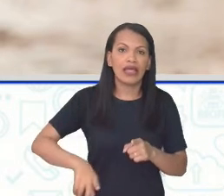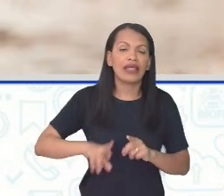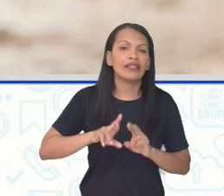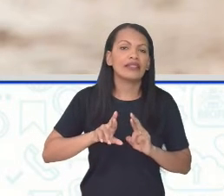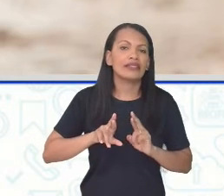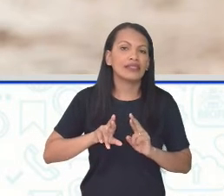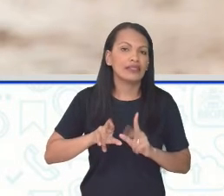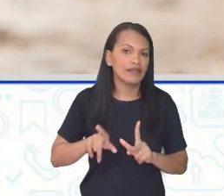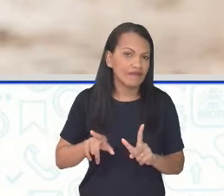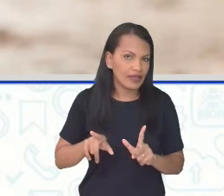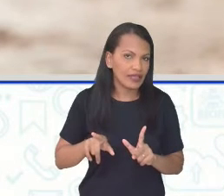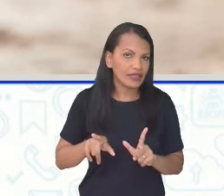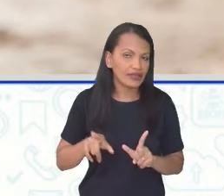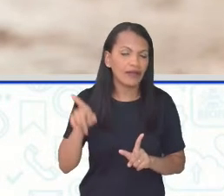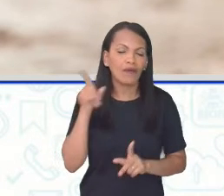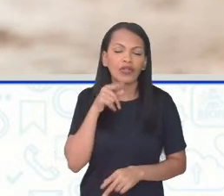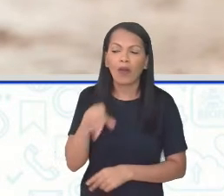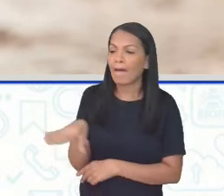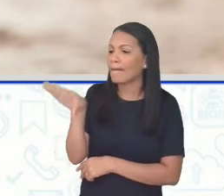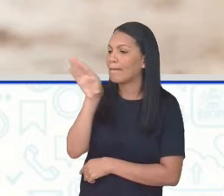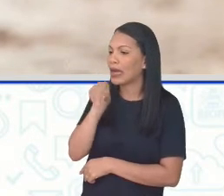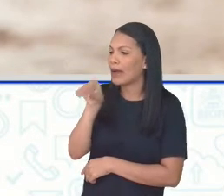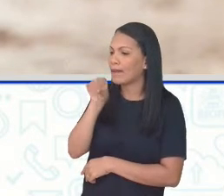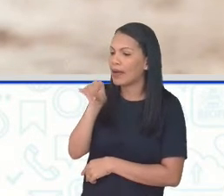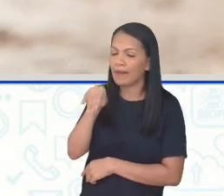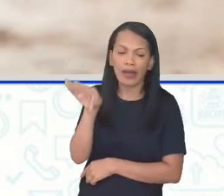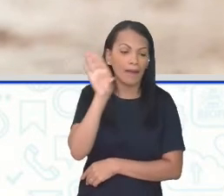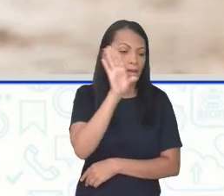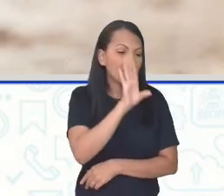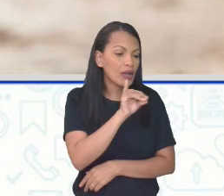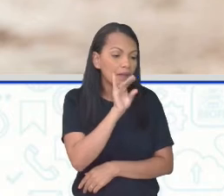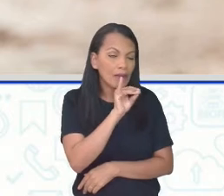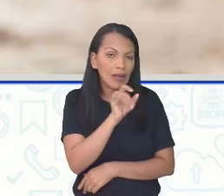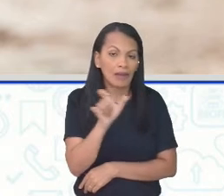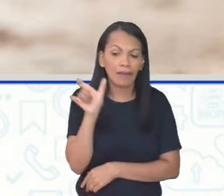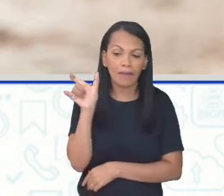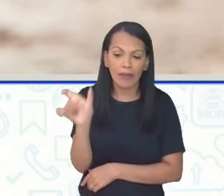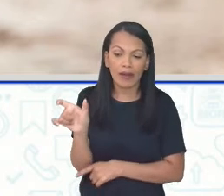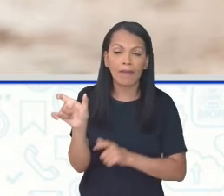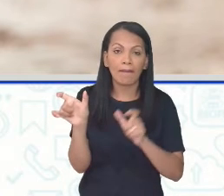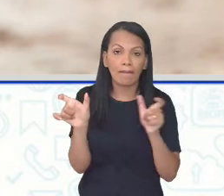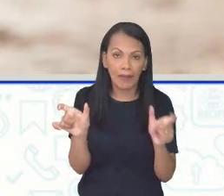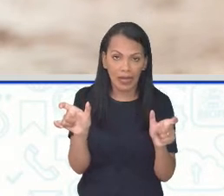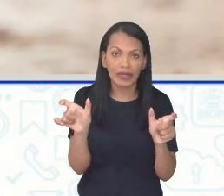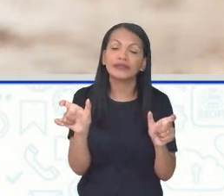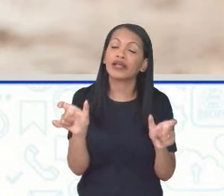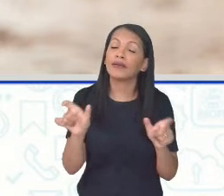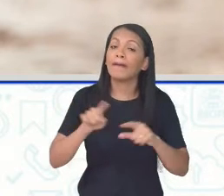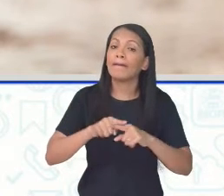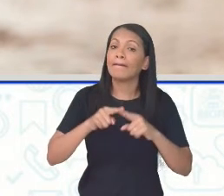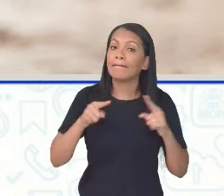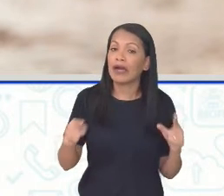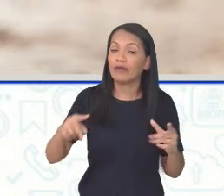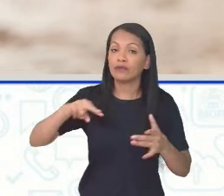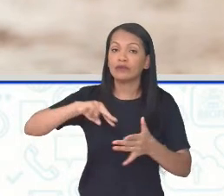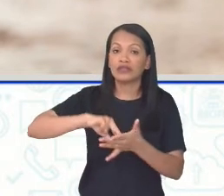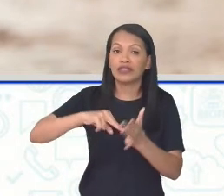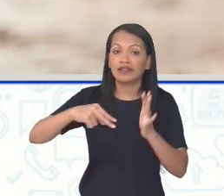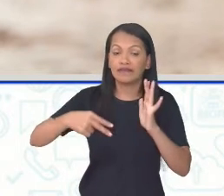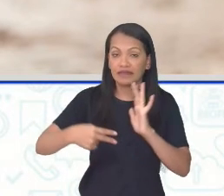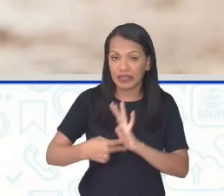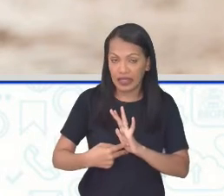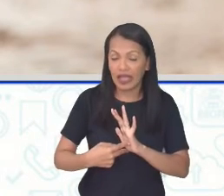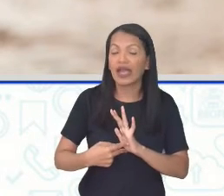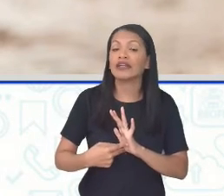diferença aí? Não existe nenhuma diferença aí quando você pronuncia a palavra caçada. Mas quando você escreve